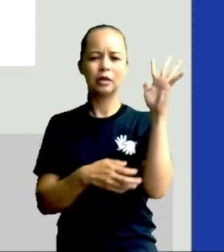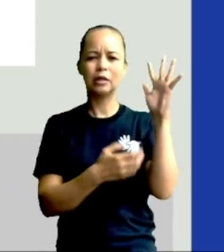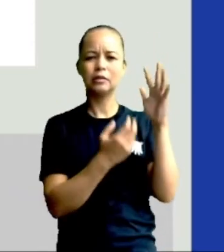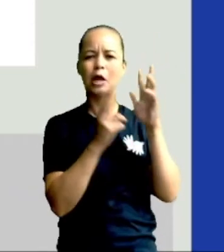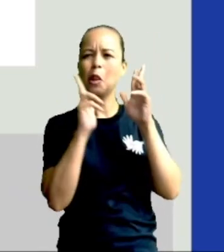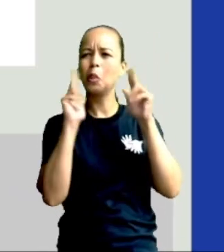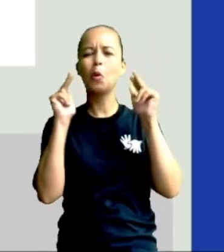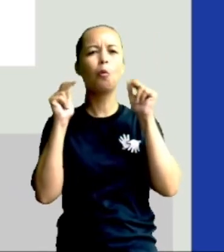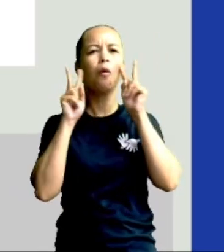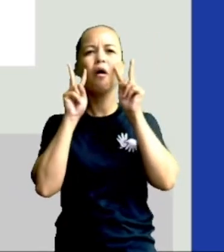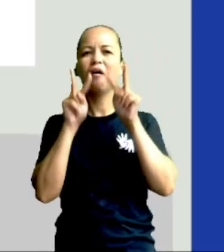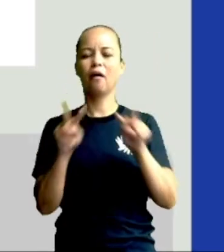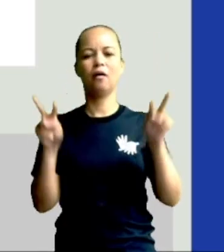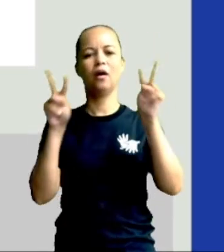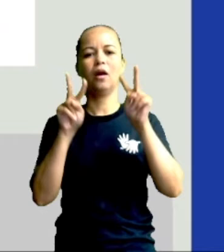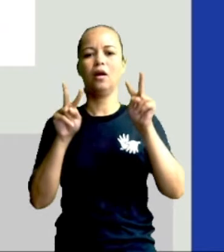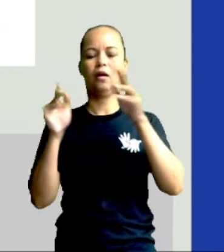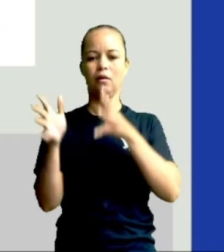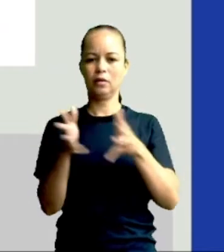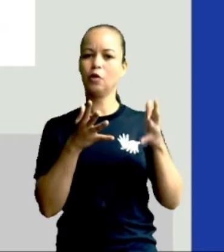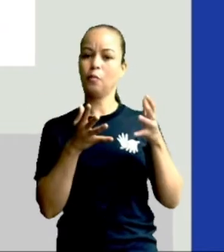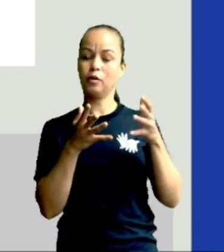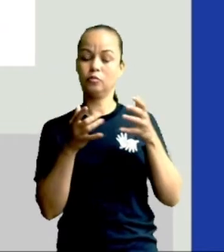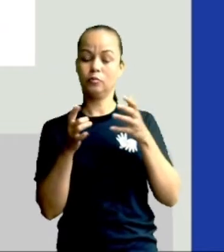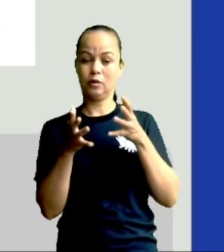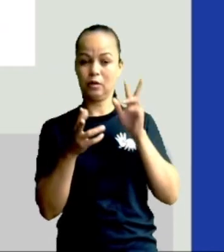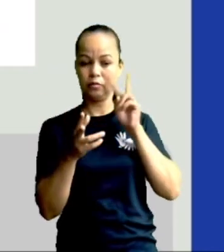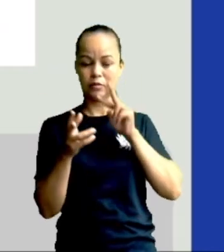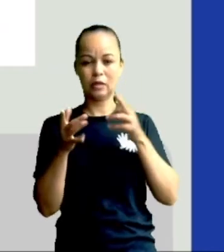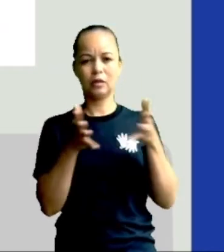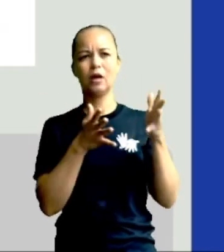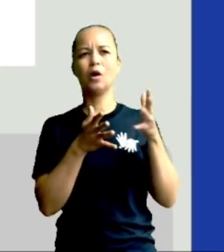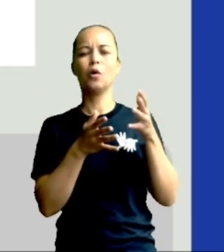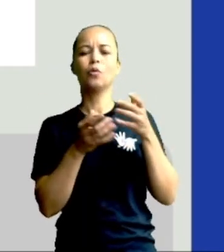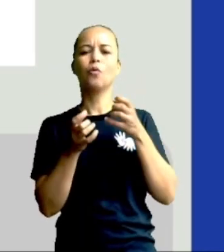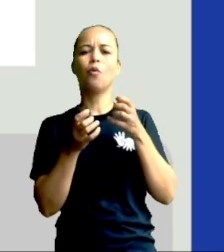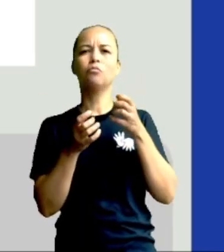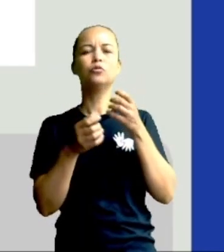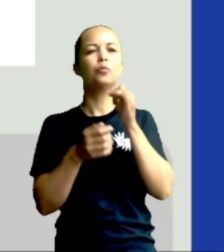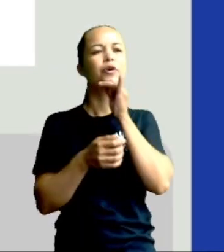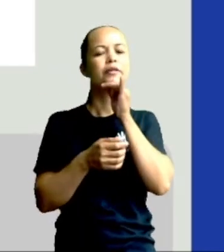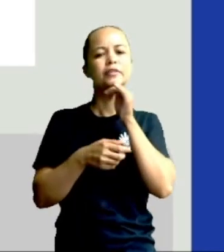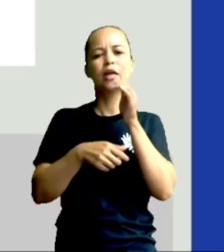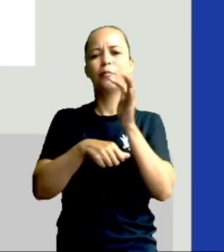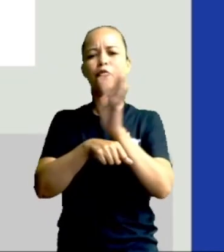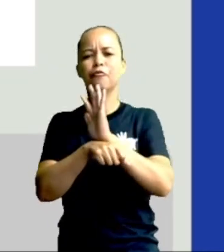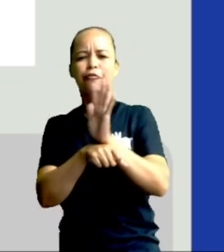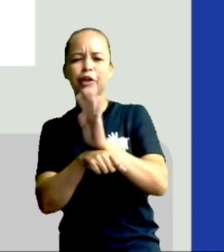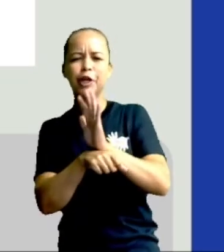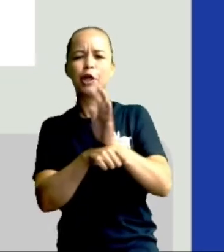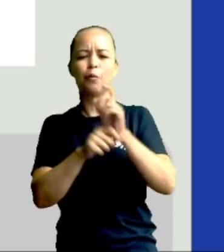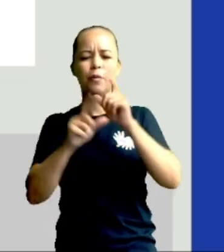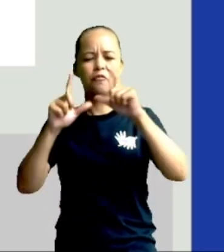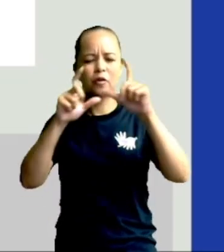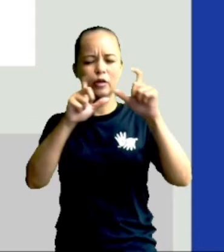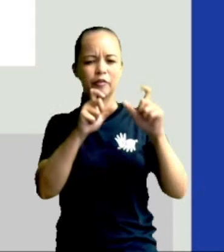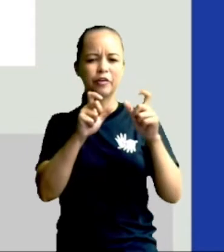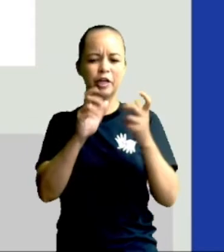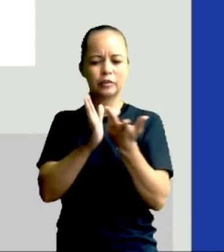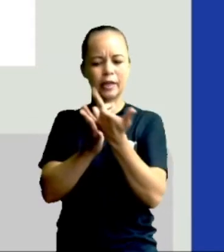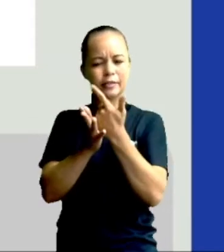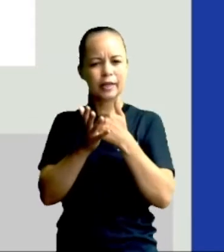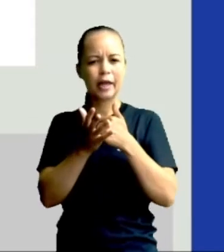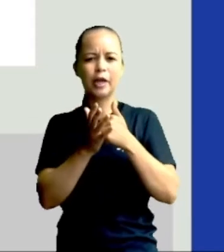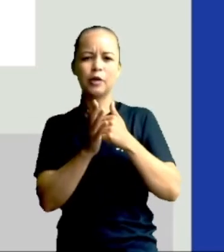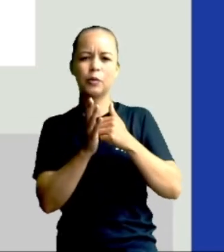visto, mesmo por intermédio de algum artifício, como filme, fotografia, desenho, pintura